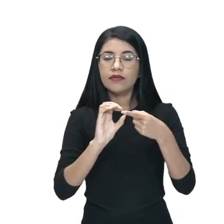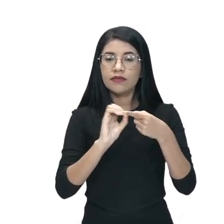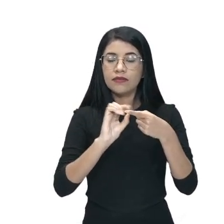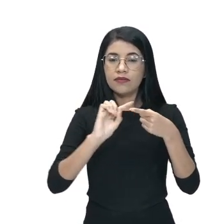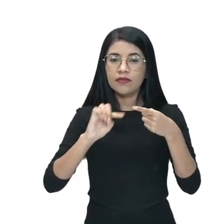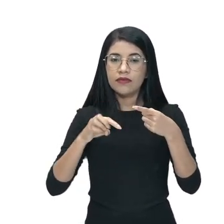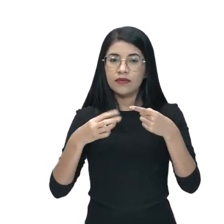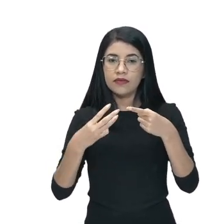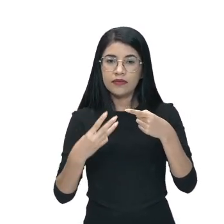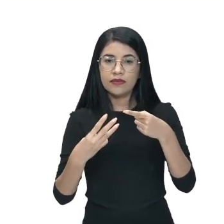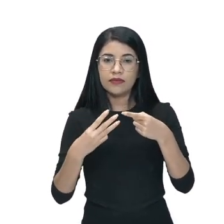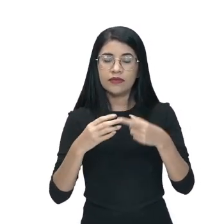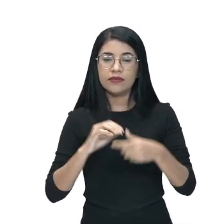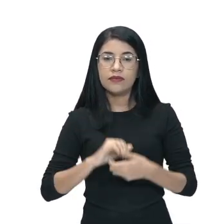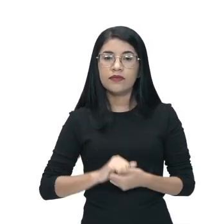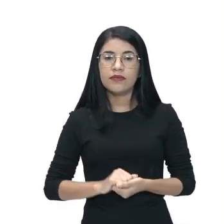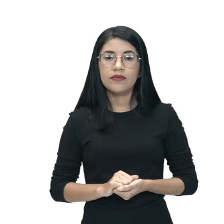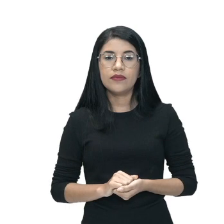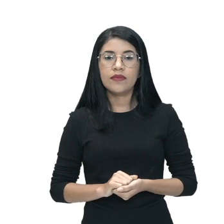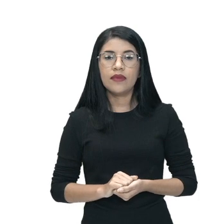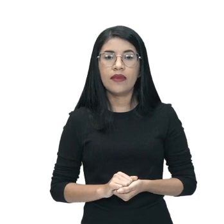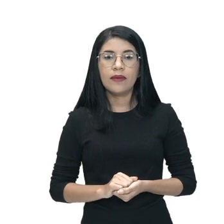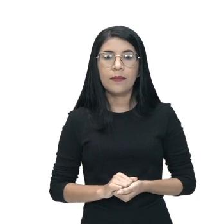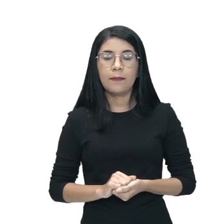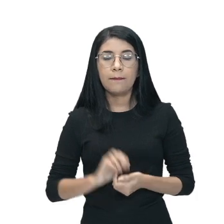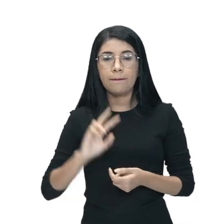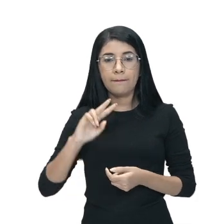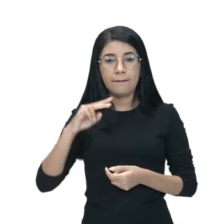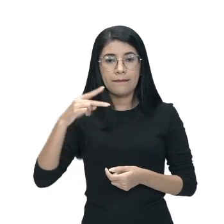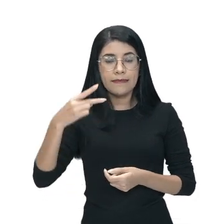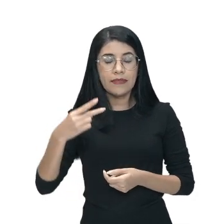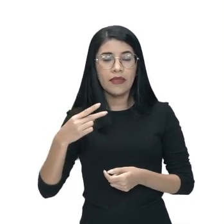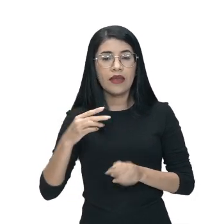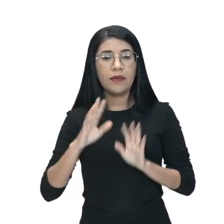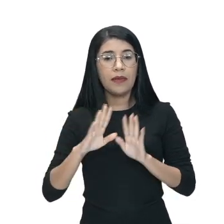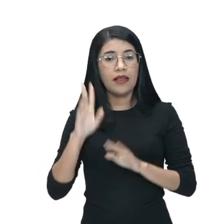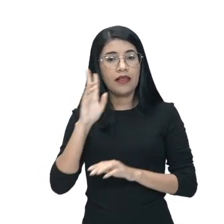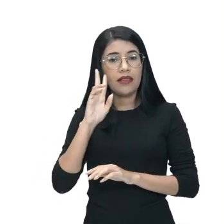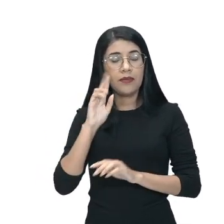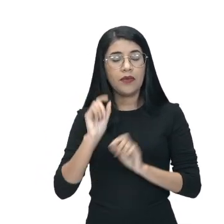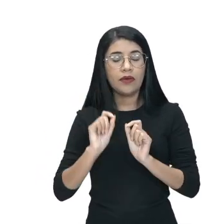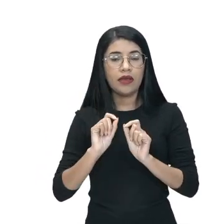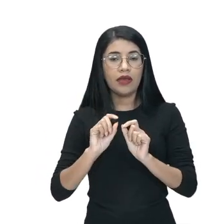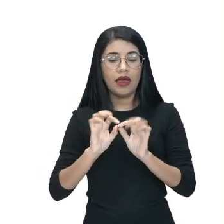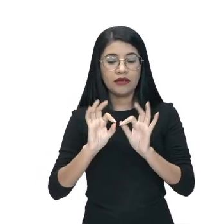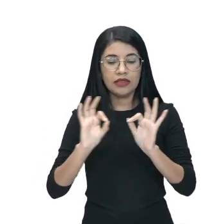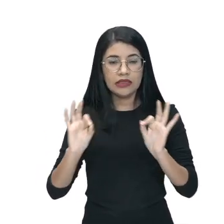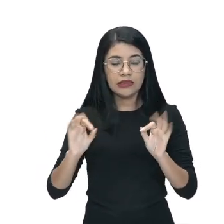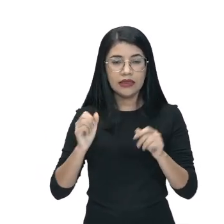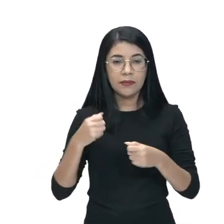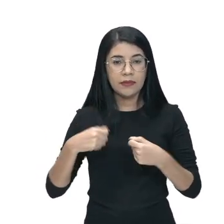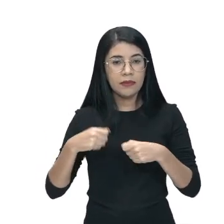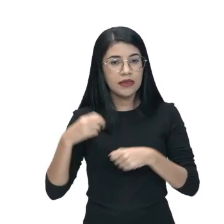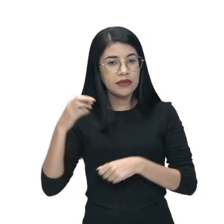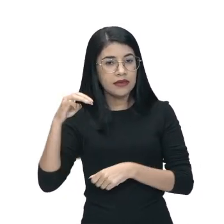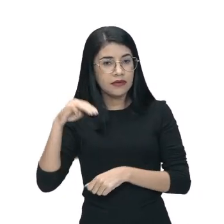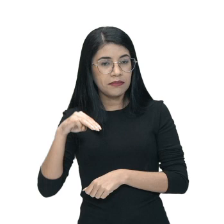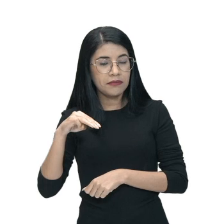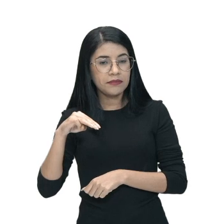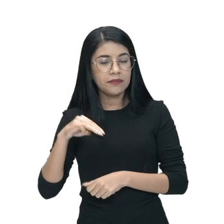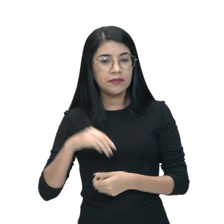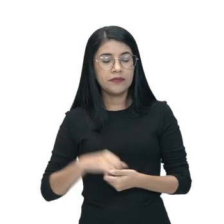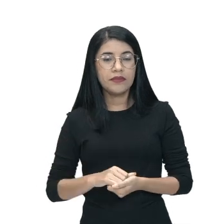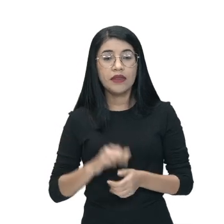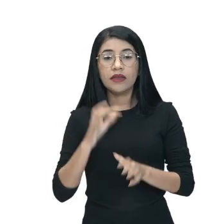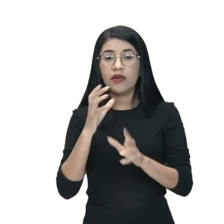é 0,3 elevado ao quadrado, lembrando que a distância tem que estar em metro. E aí a conta